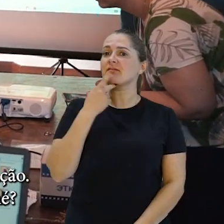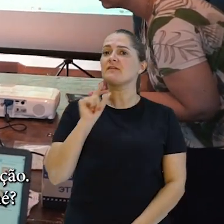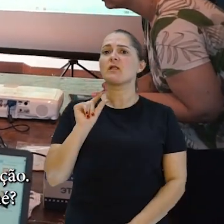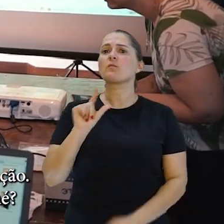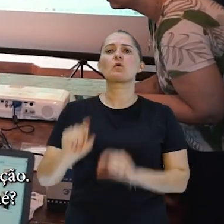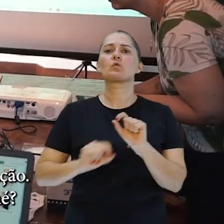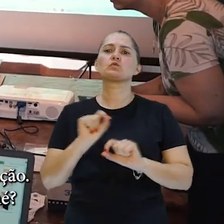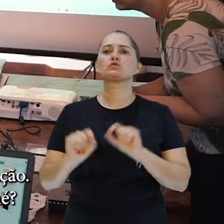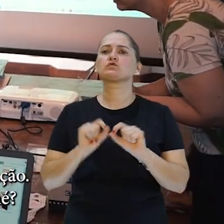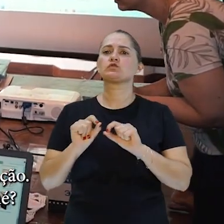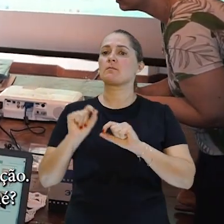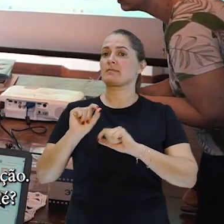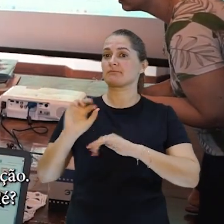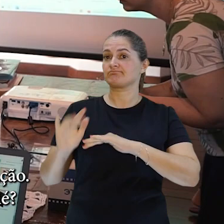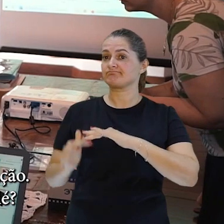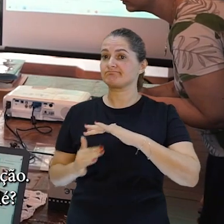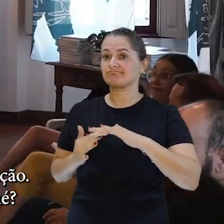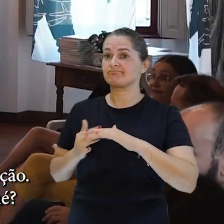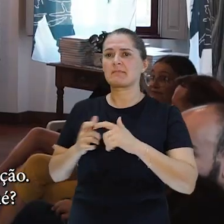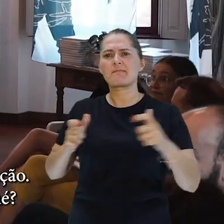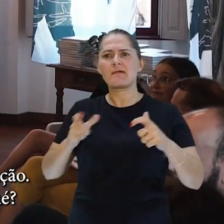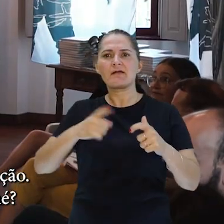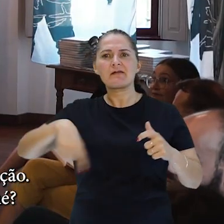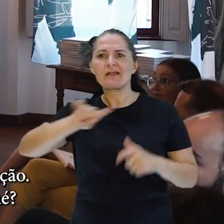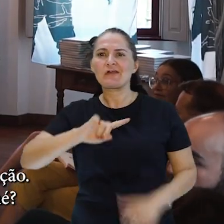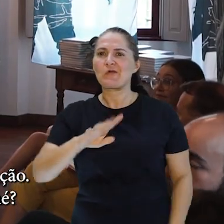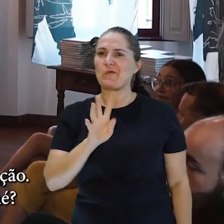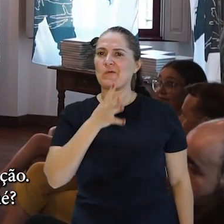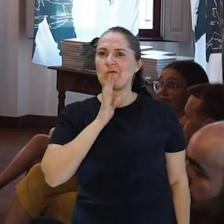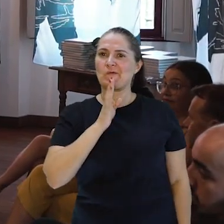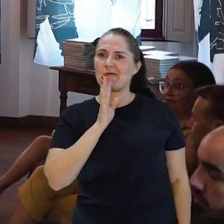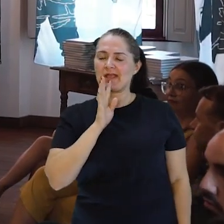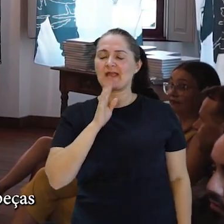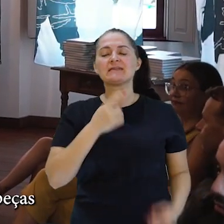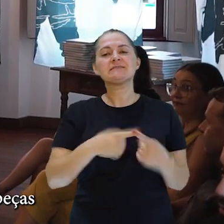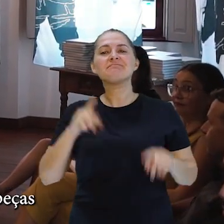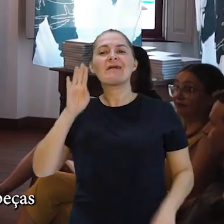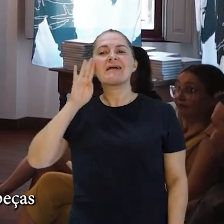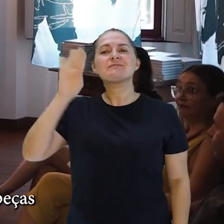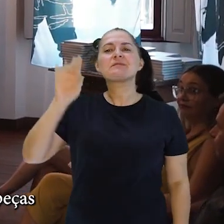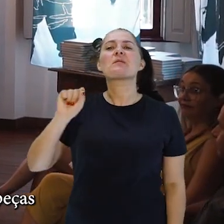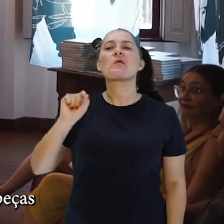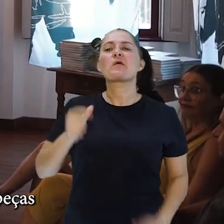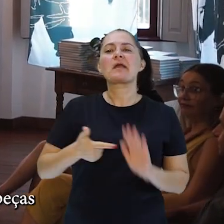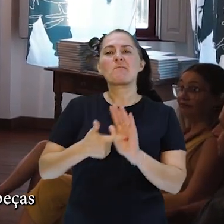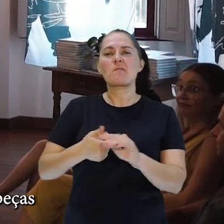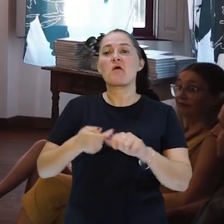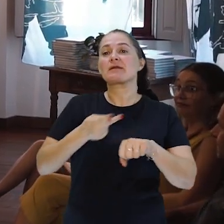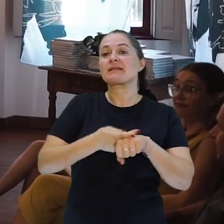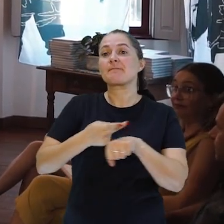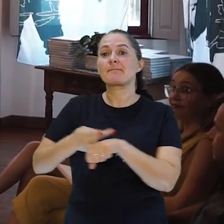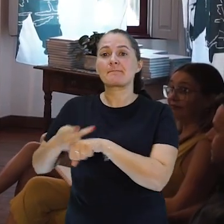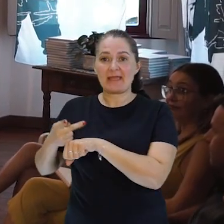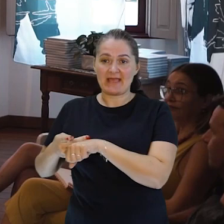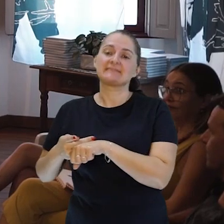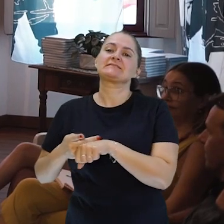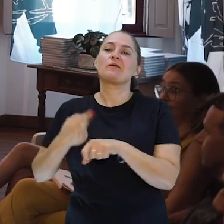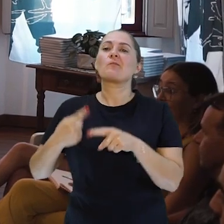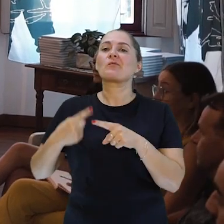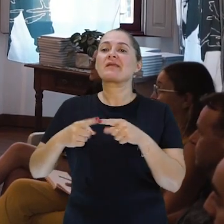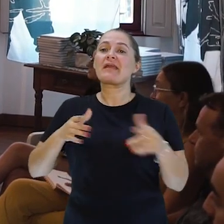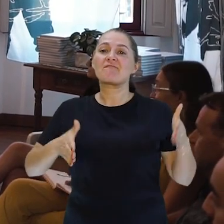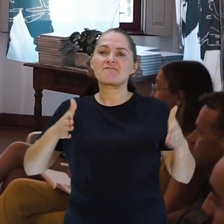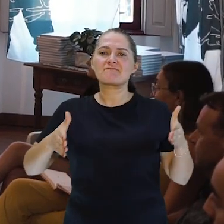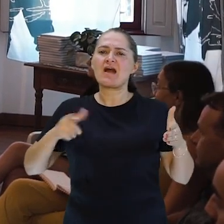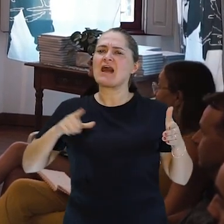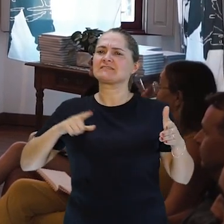Vou falar um pouquinho da parte da imigração. A imigração, a maioria de vocês já sabem, né? Mas principalmente para mostrar algumas peças do